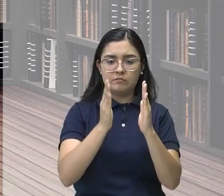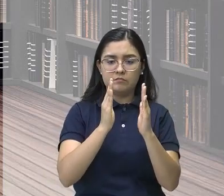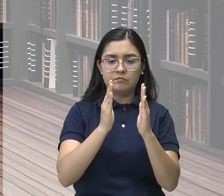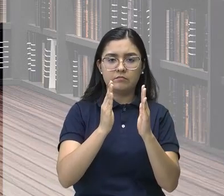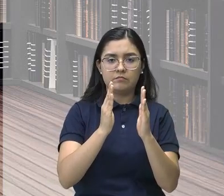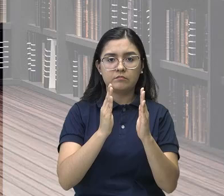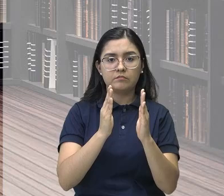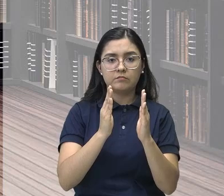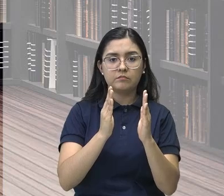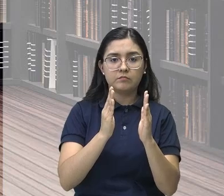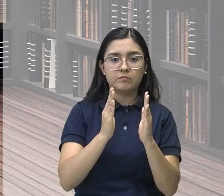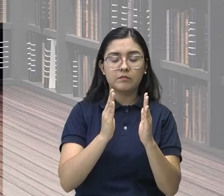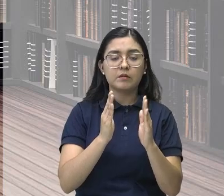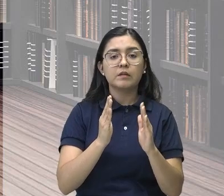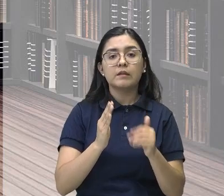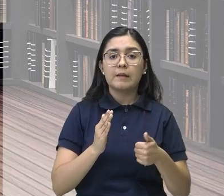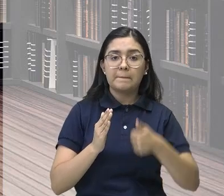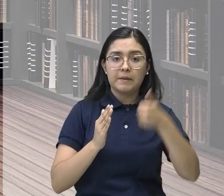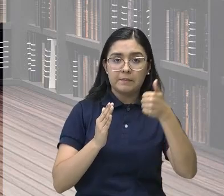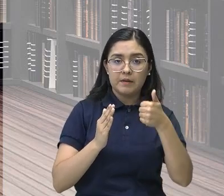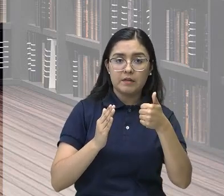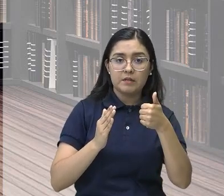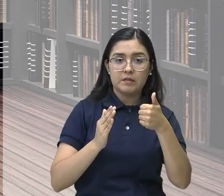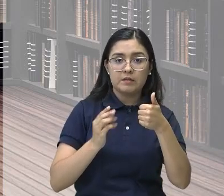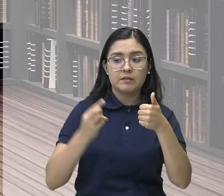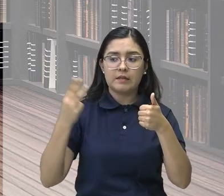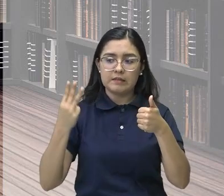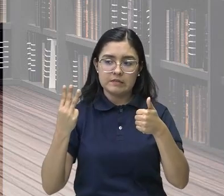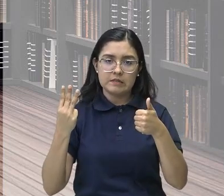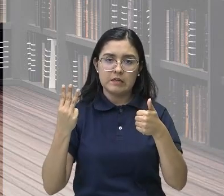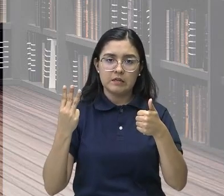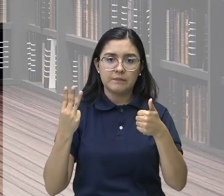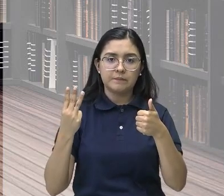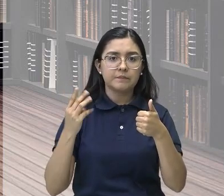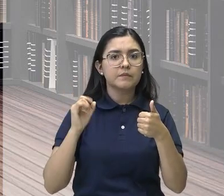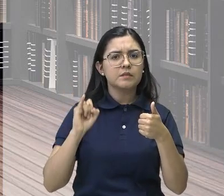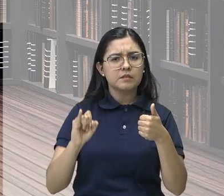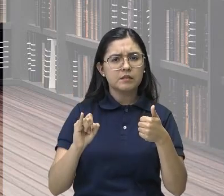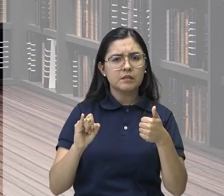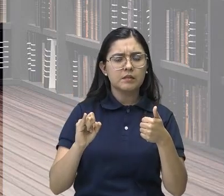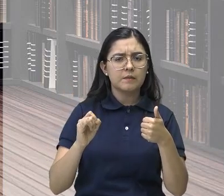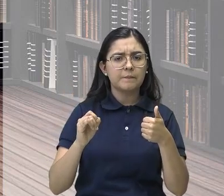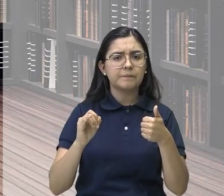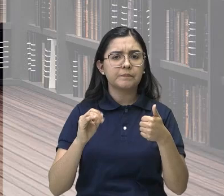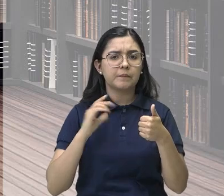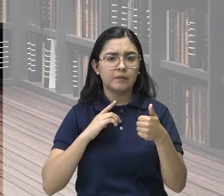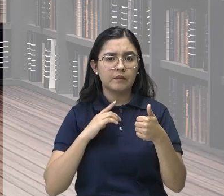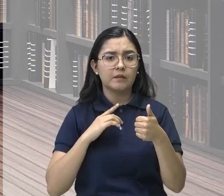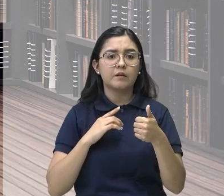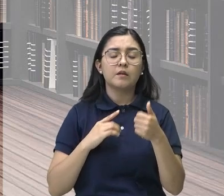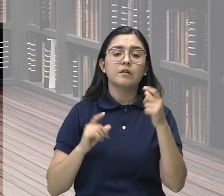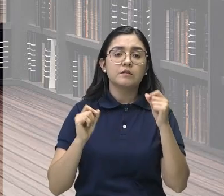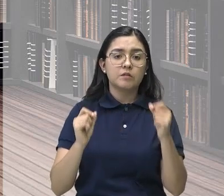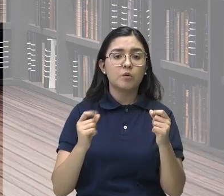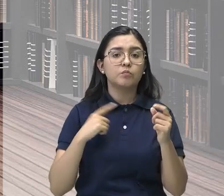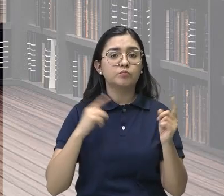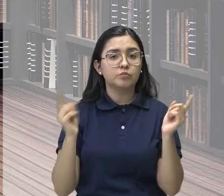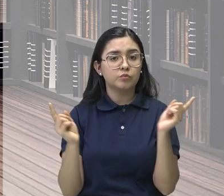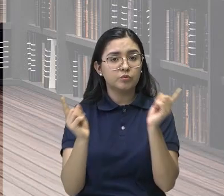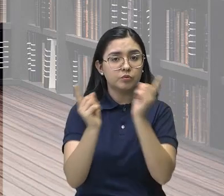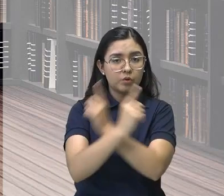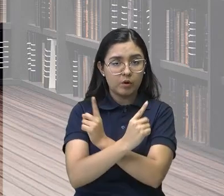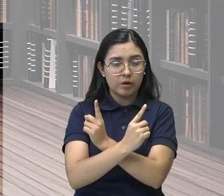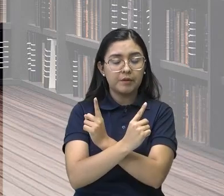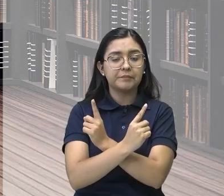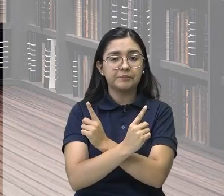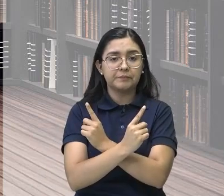um está na primeira posição e o outro está na terceira posição. Mas o da primeira posição eu botei para a terceira posição e o da